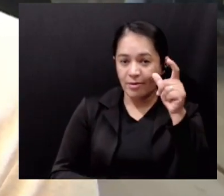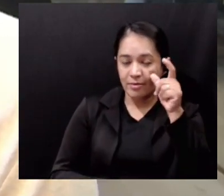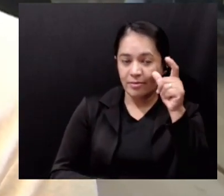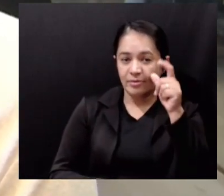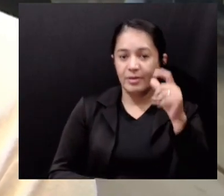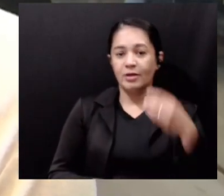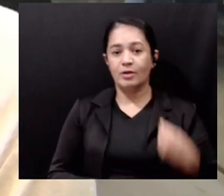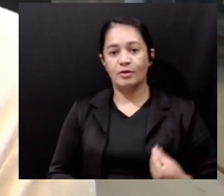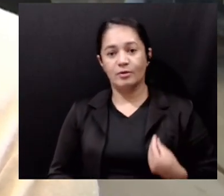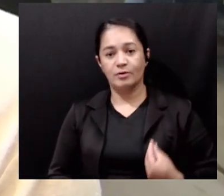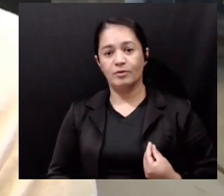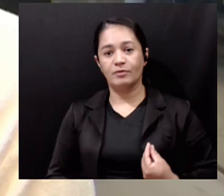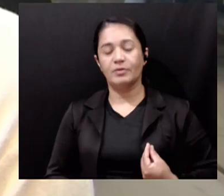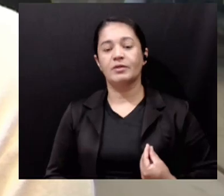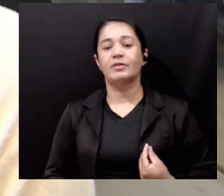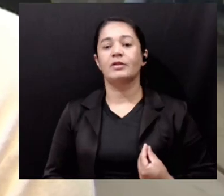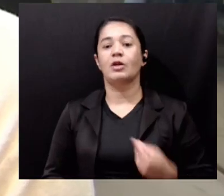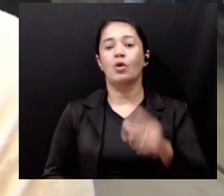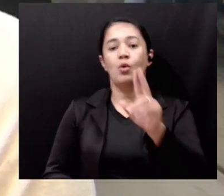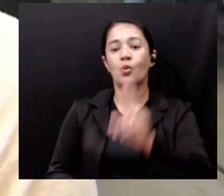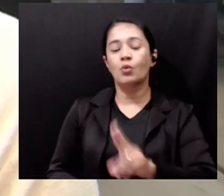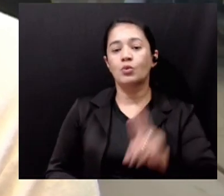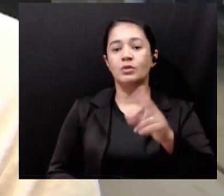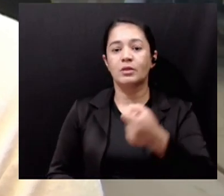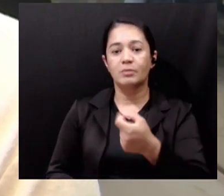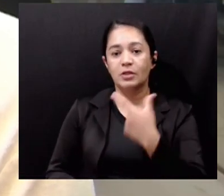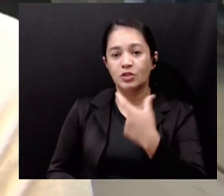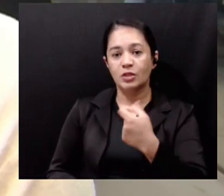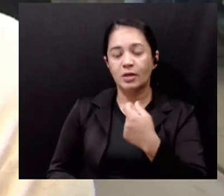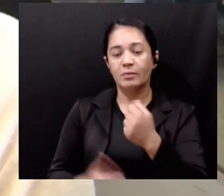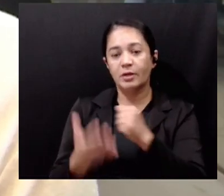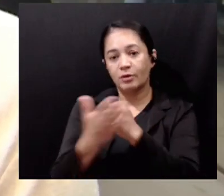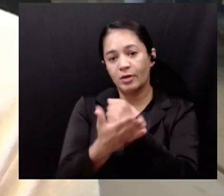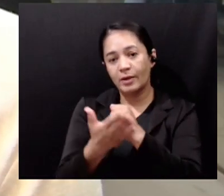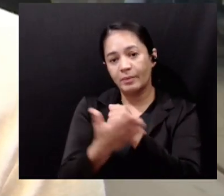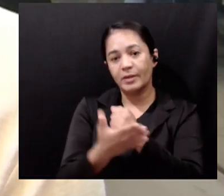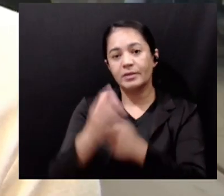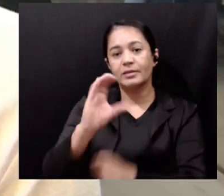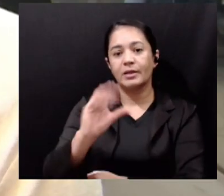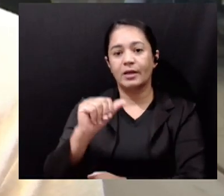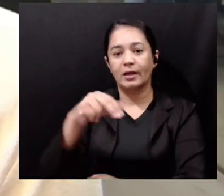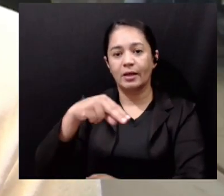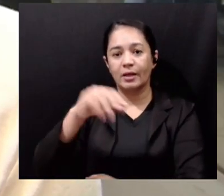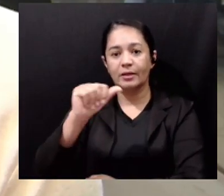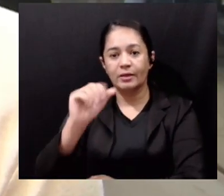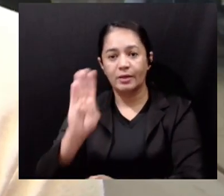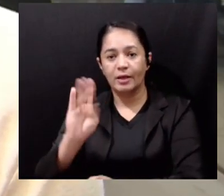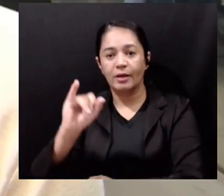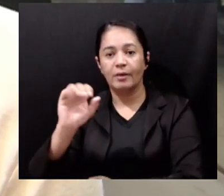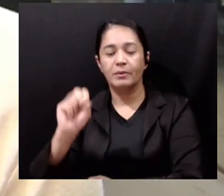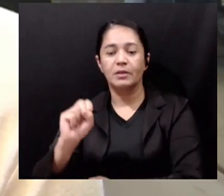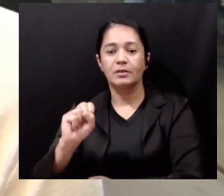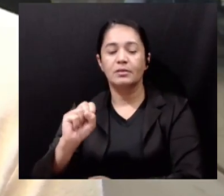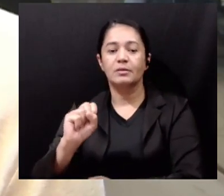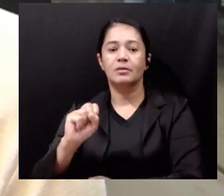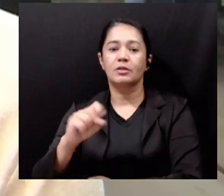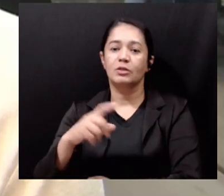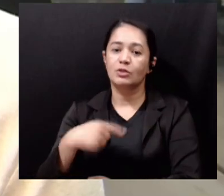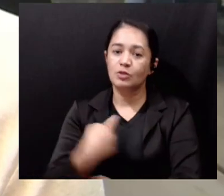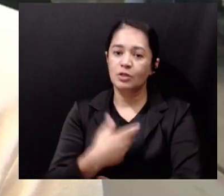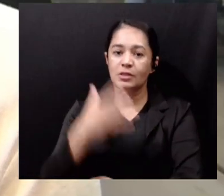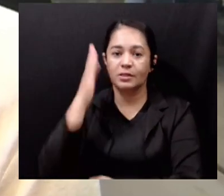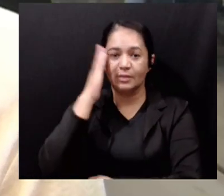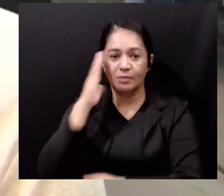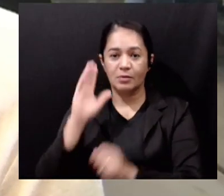de cannabis, ou então quiser saber como que faz, né, para poder ter acesso. A gente sabe que a Defensoria Pública de Campinas,